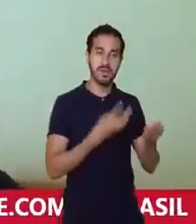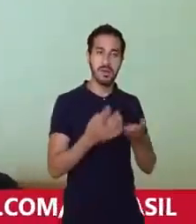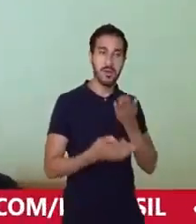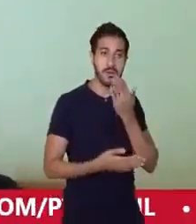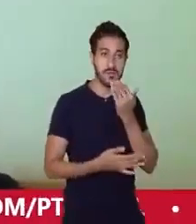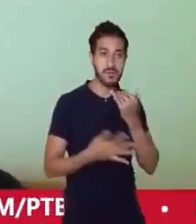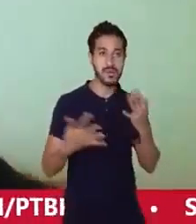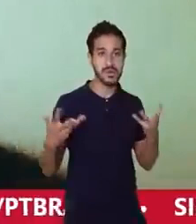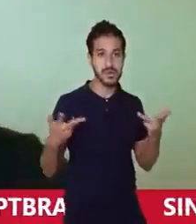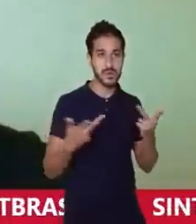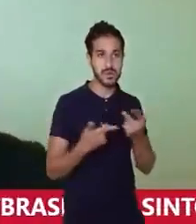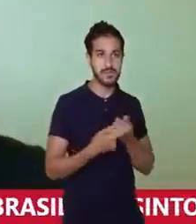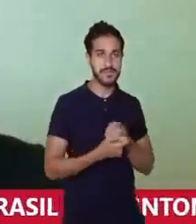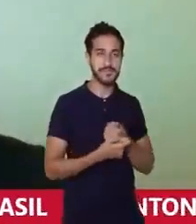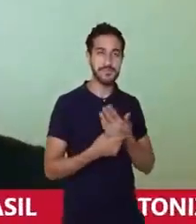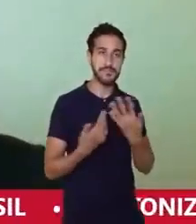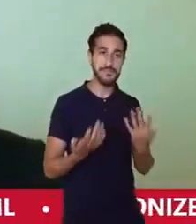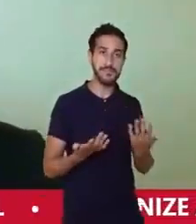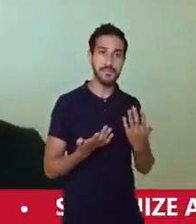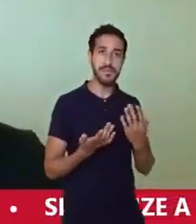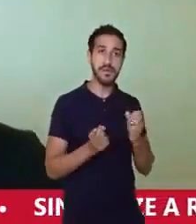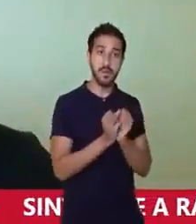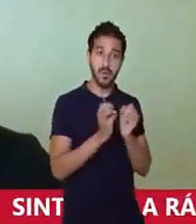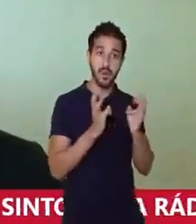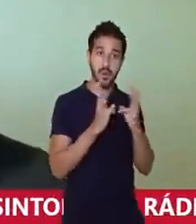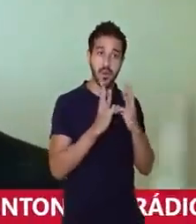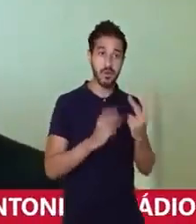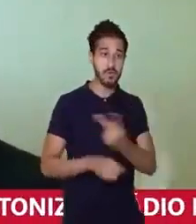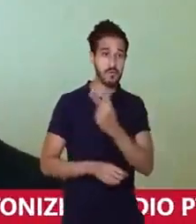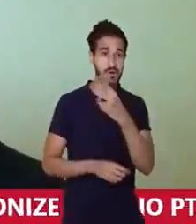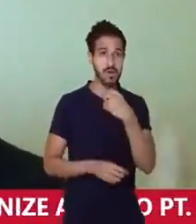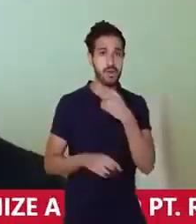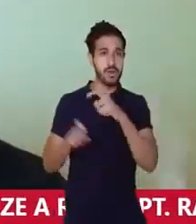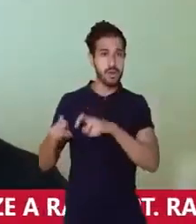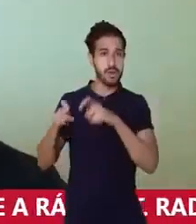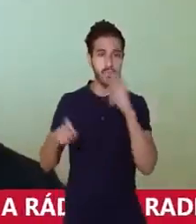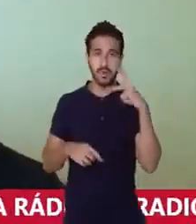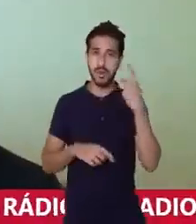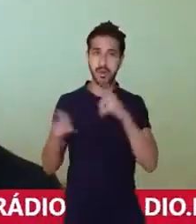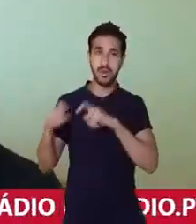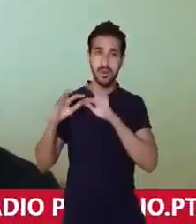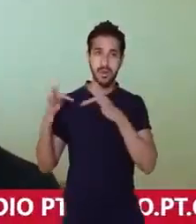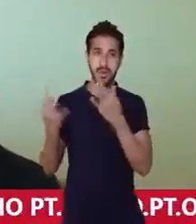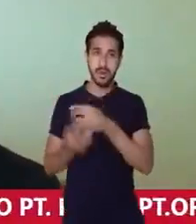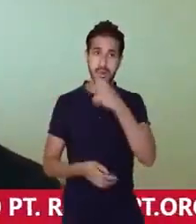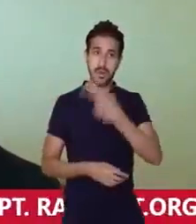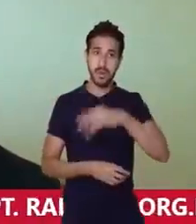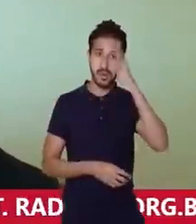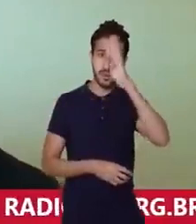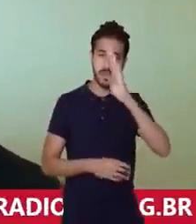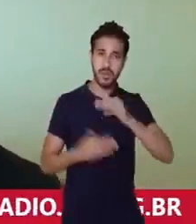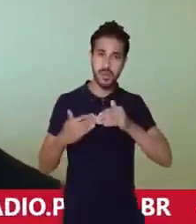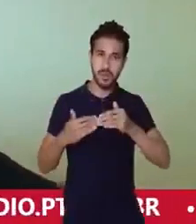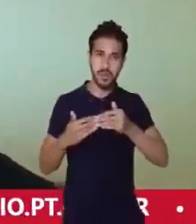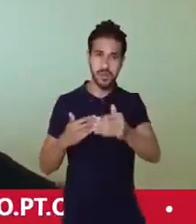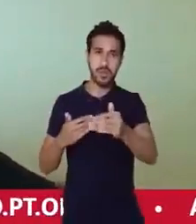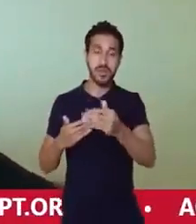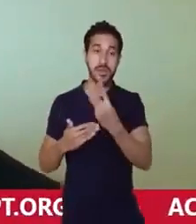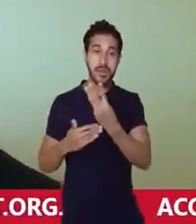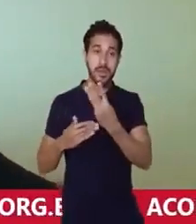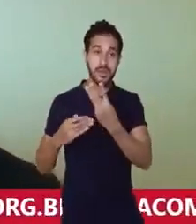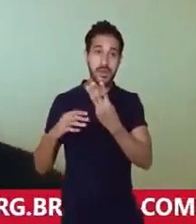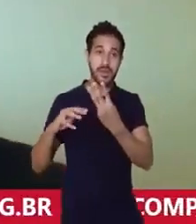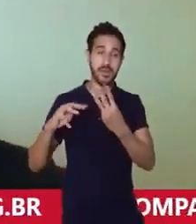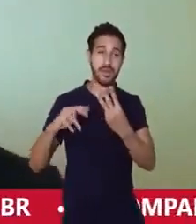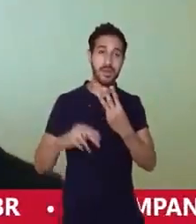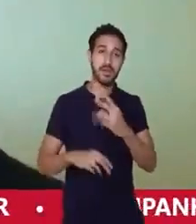de qualidade. Então, a ONU reconheceu que a política de agricultura familiar do Brasil, que passou de